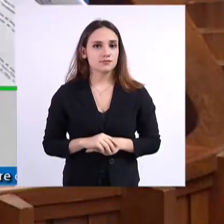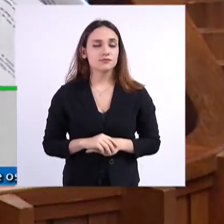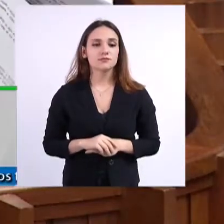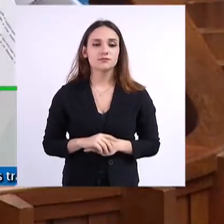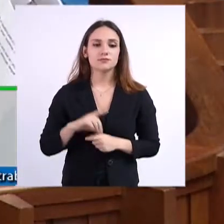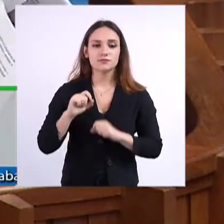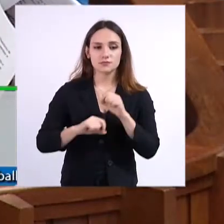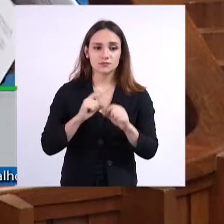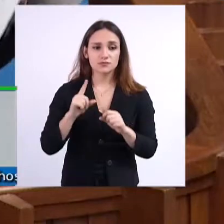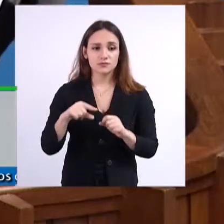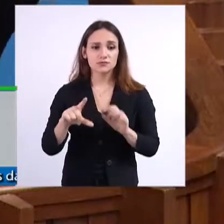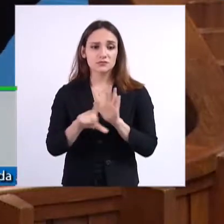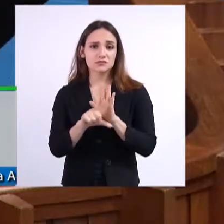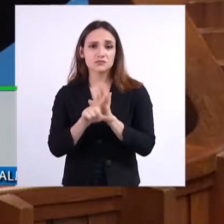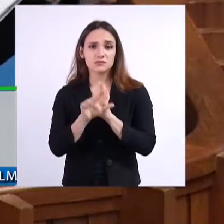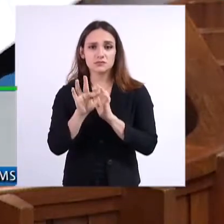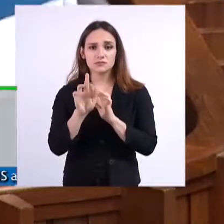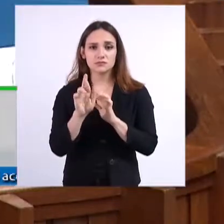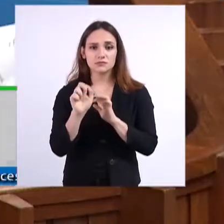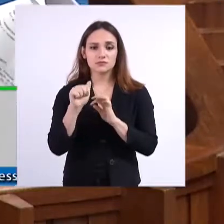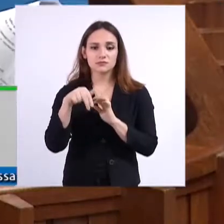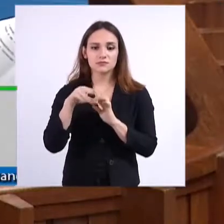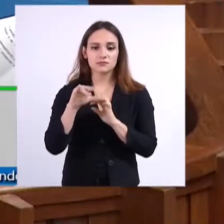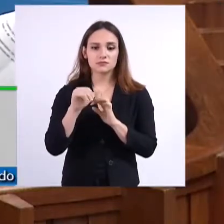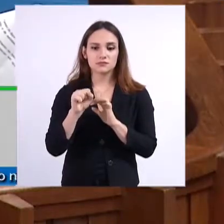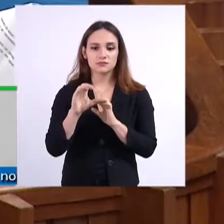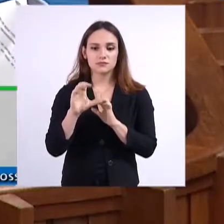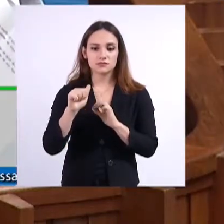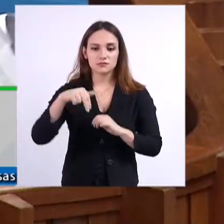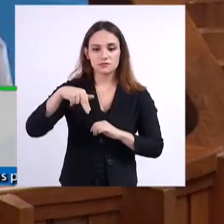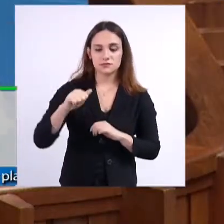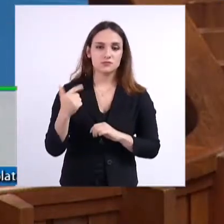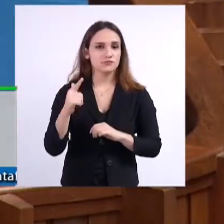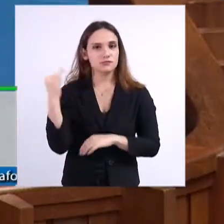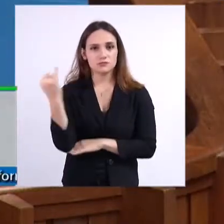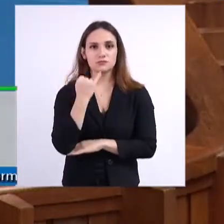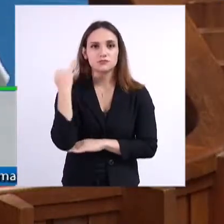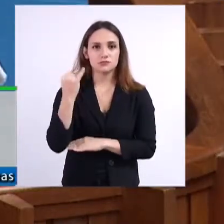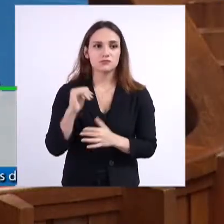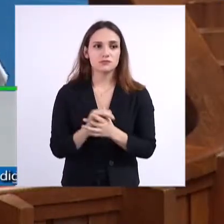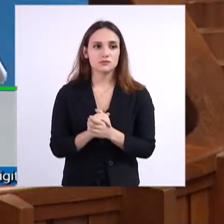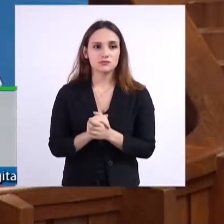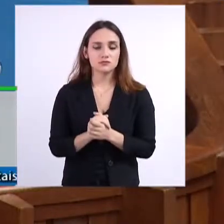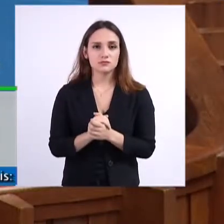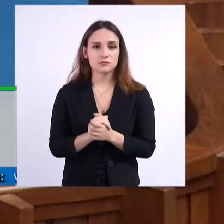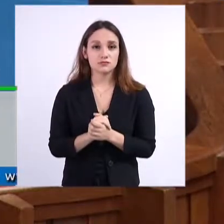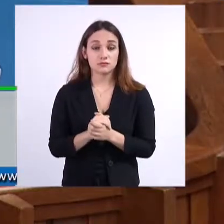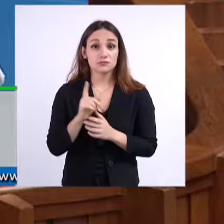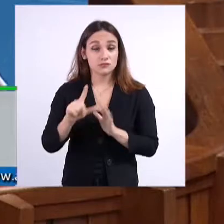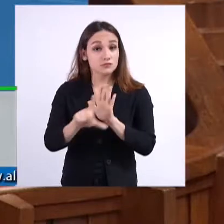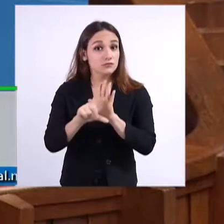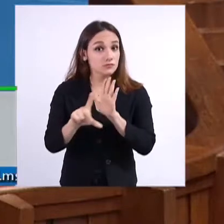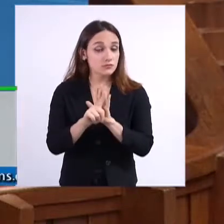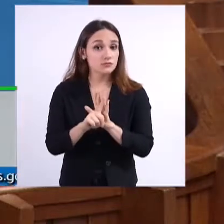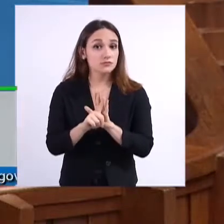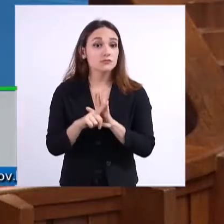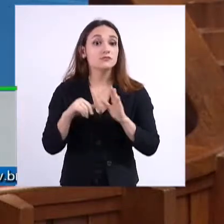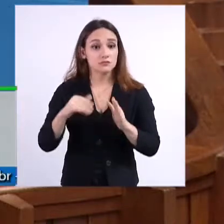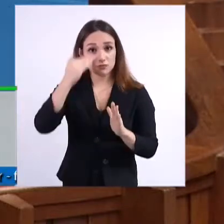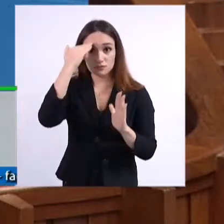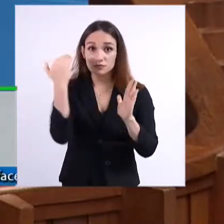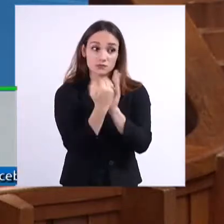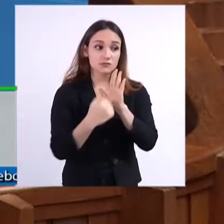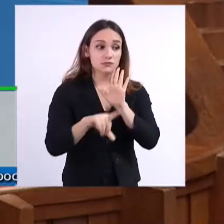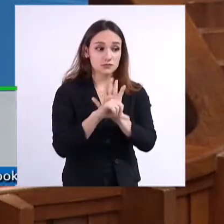lei franciscana que não tem tanta importância, mas uma lei, senhor presidente, que se nós colocarmos em prática e o poder